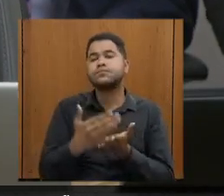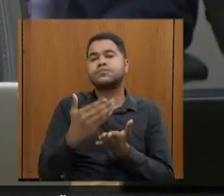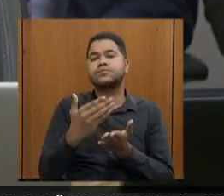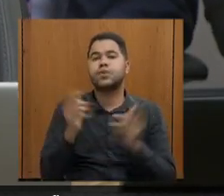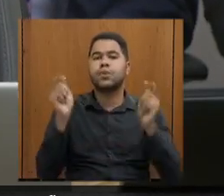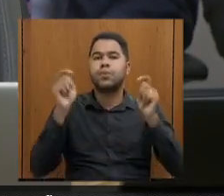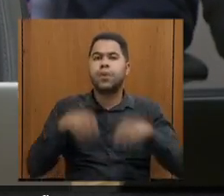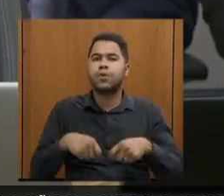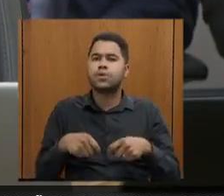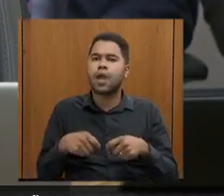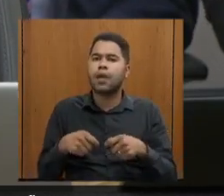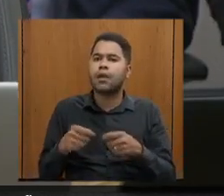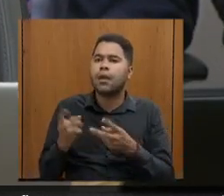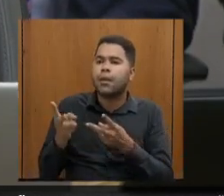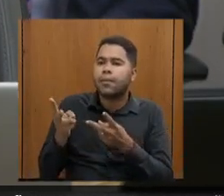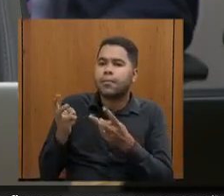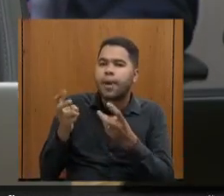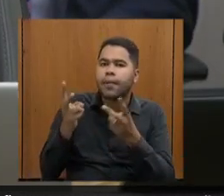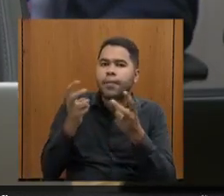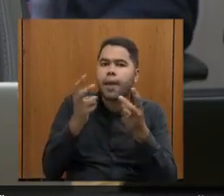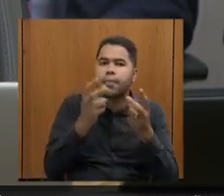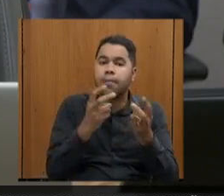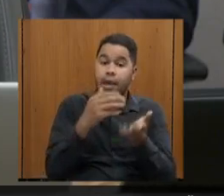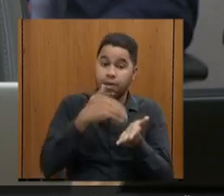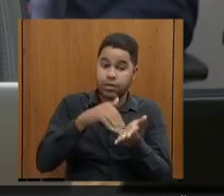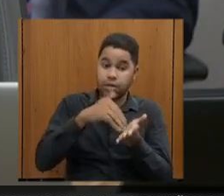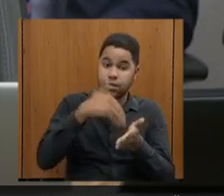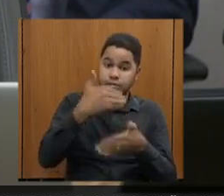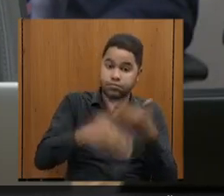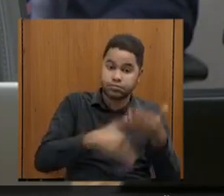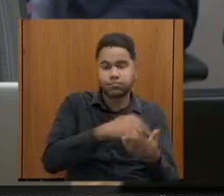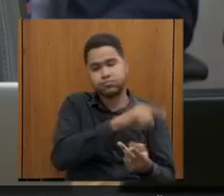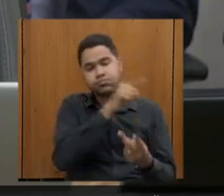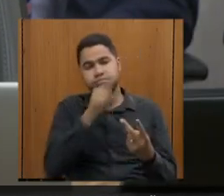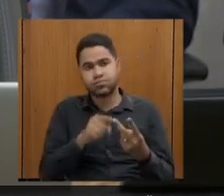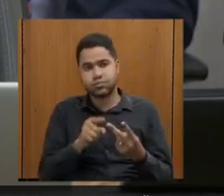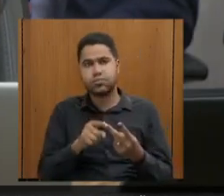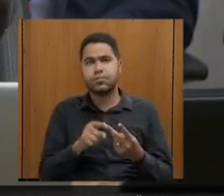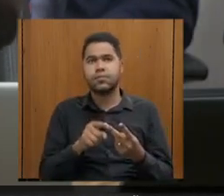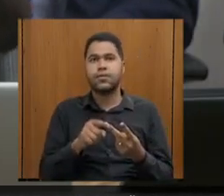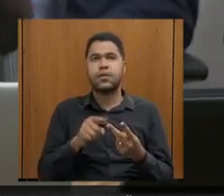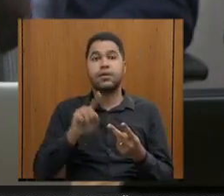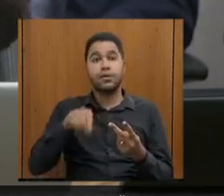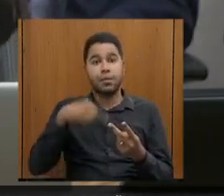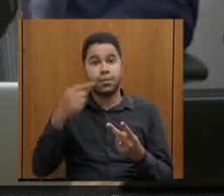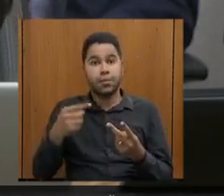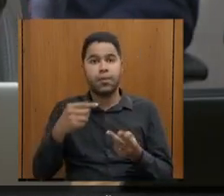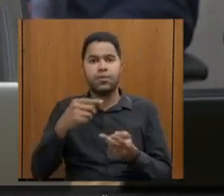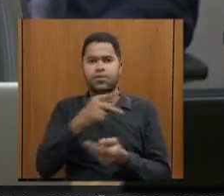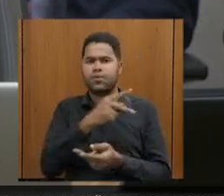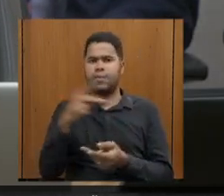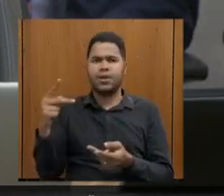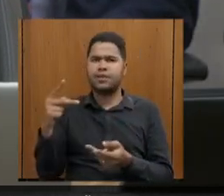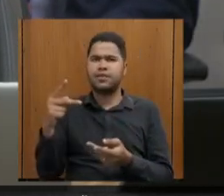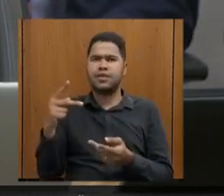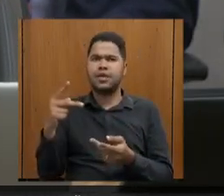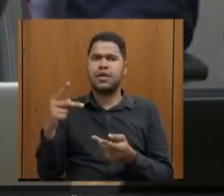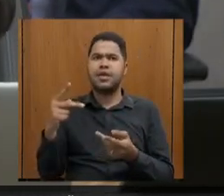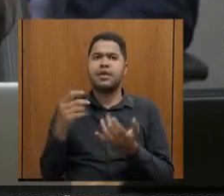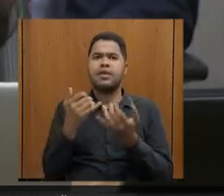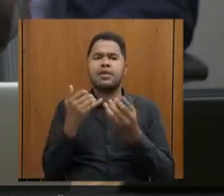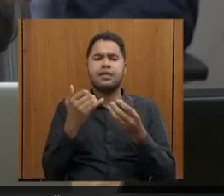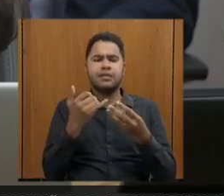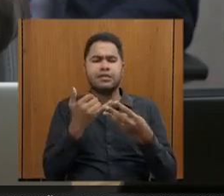poder ouvir o secretário de desenvolvimento e depois houve o presidente da Cemig não vão fazer